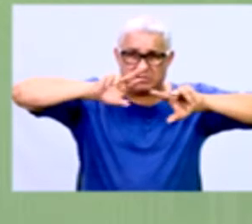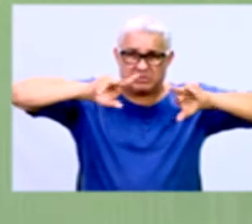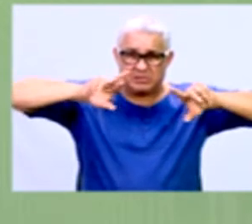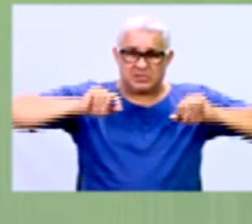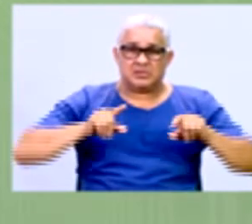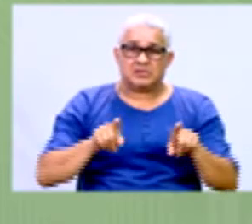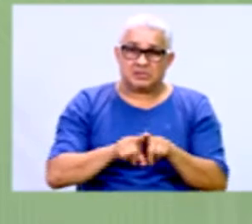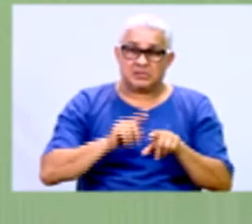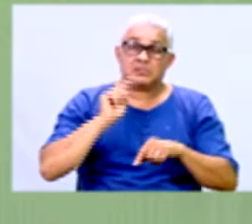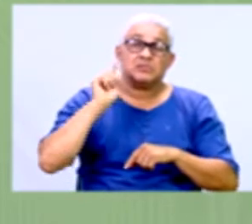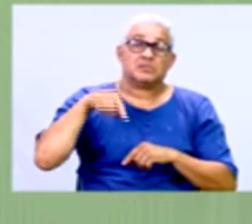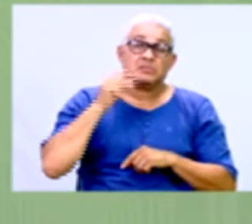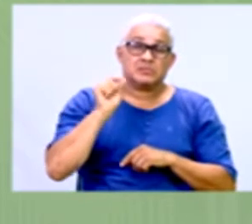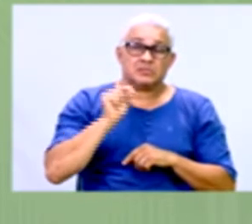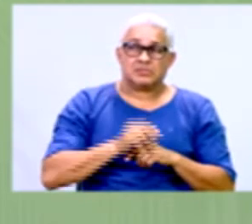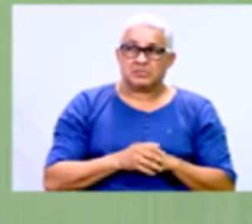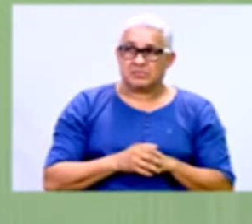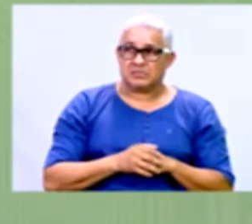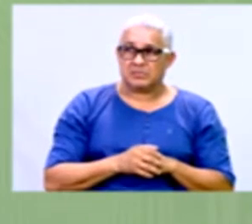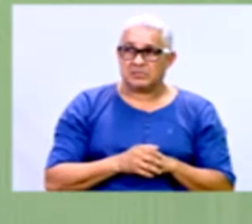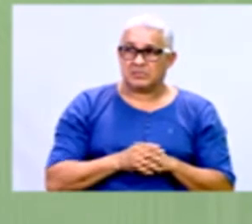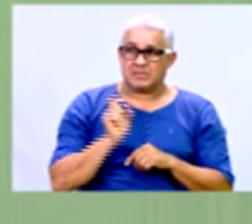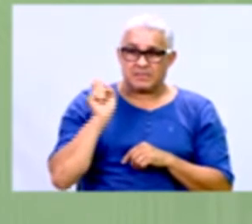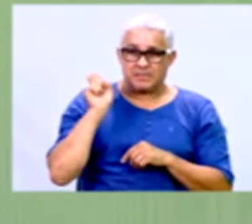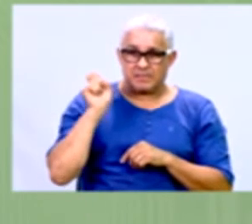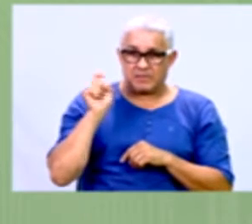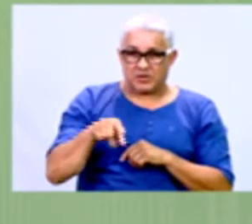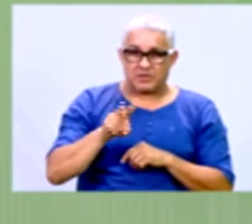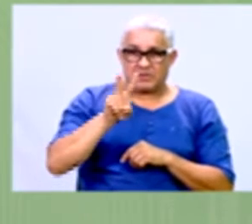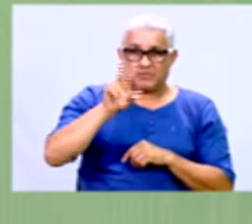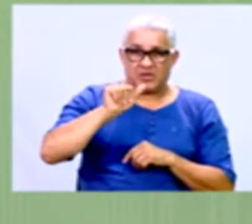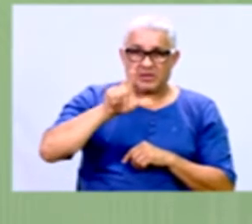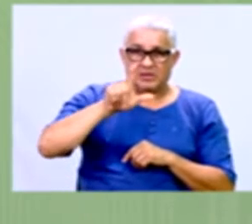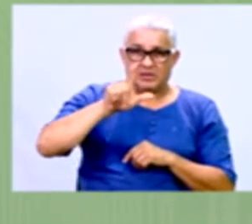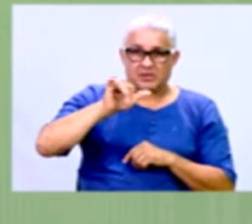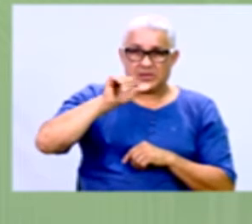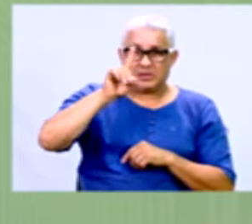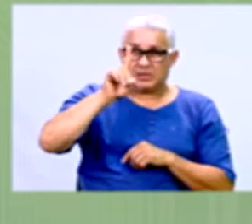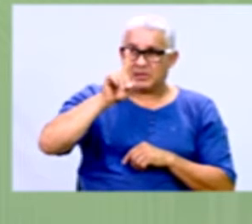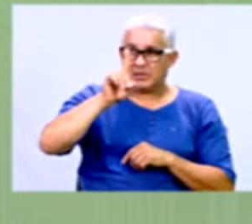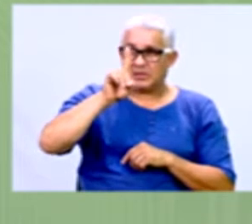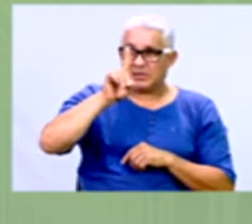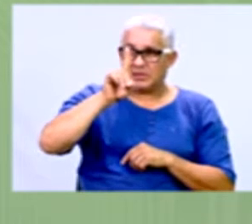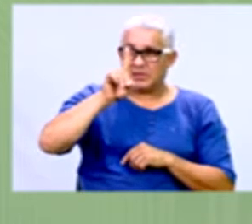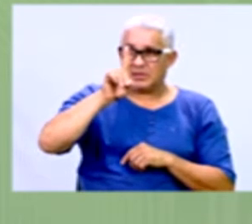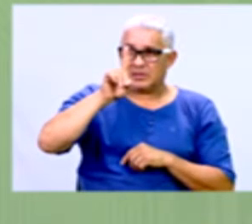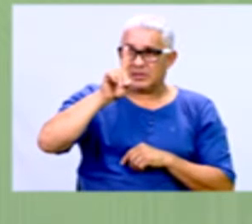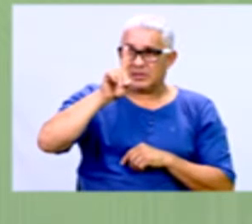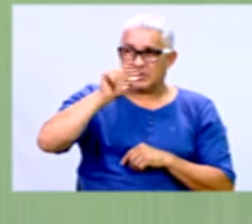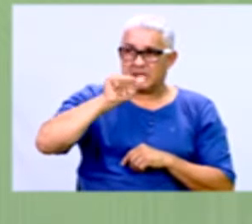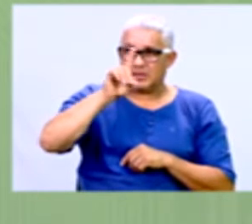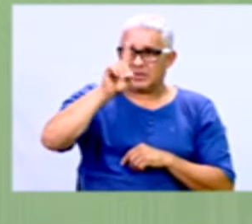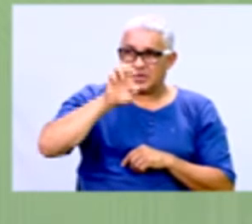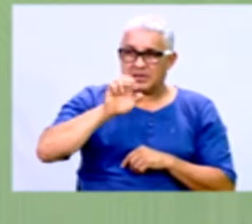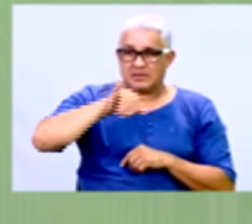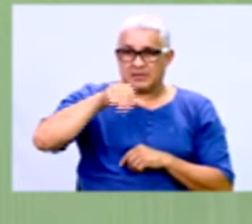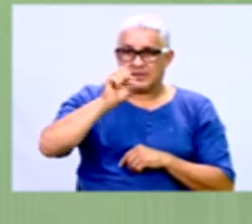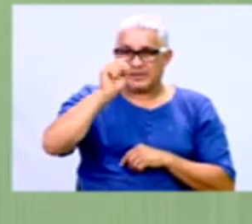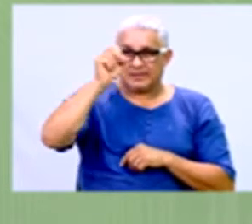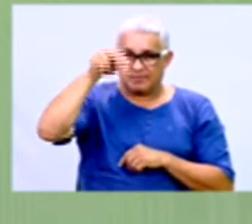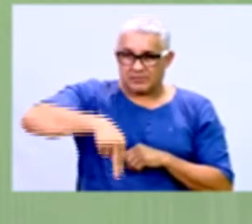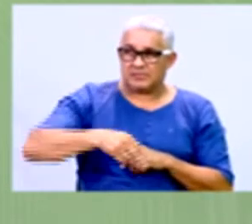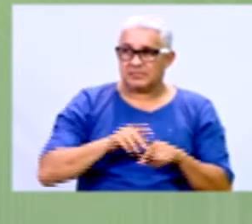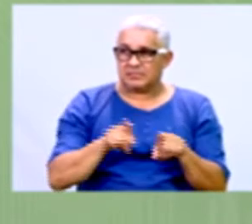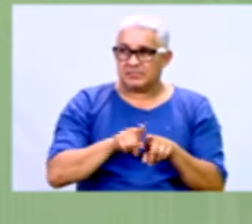certo? E depois é só fazer o quê? Clicar em Validate JSON, né? Caso contrário, você pode clicar ali em Clear,